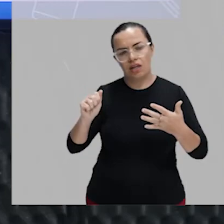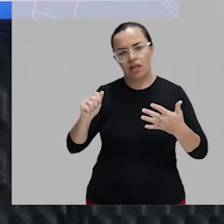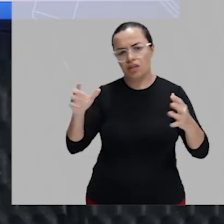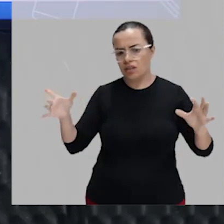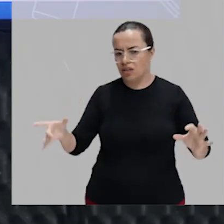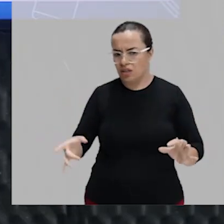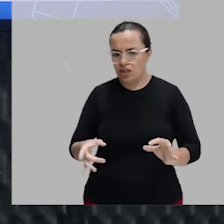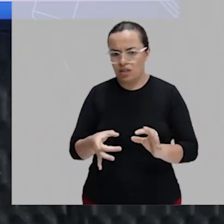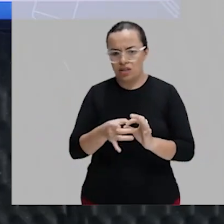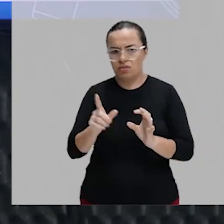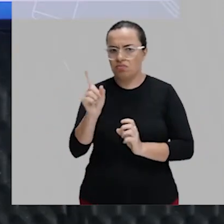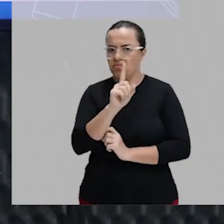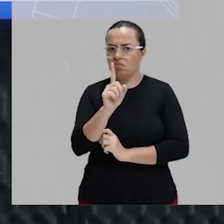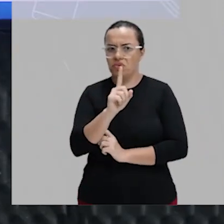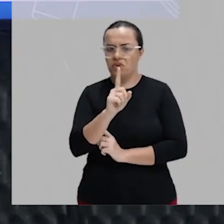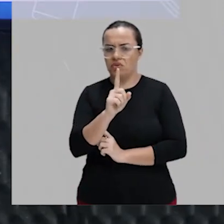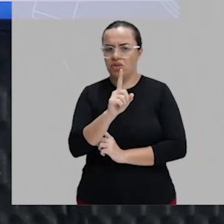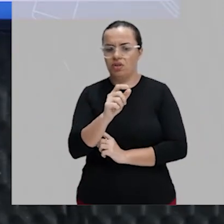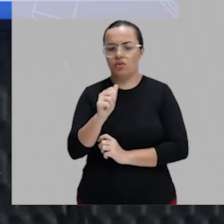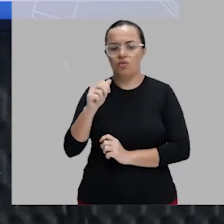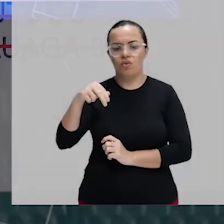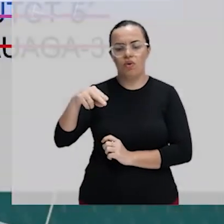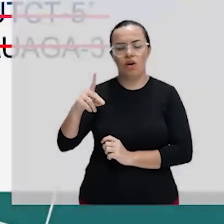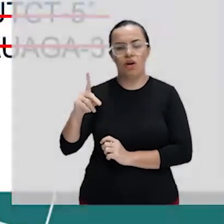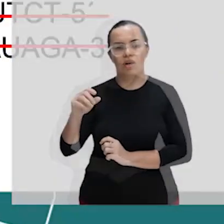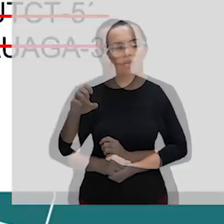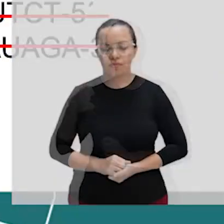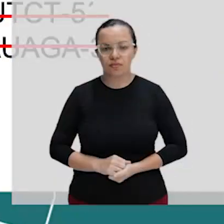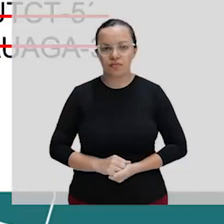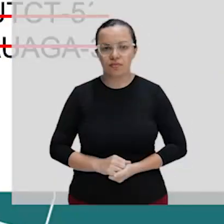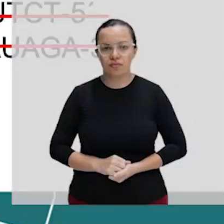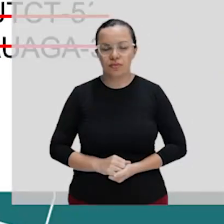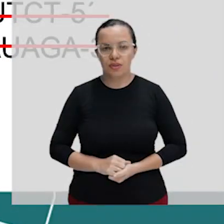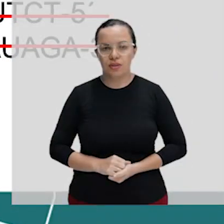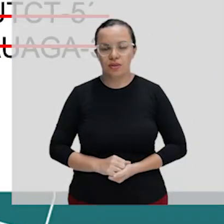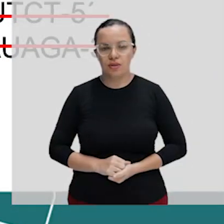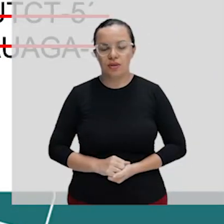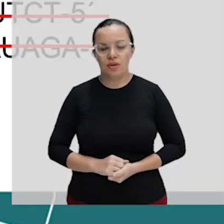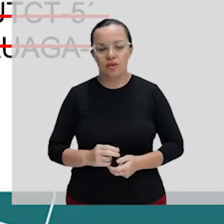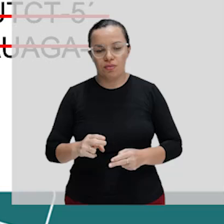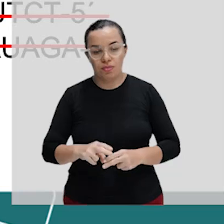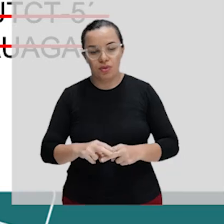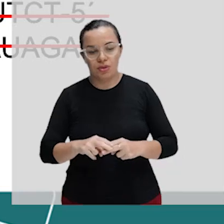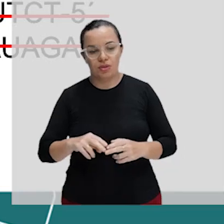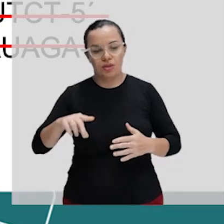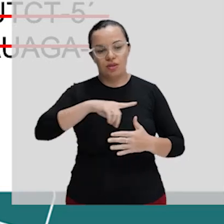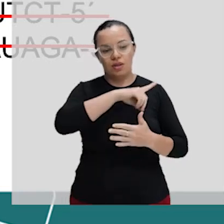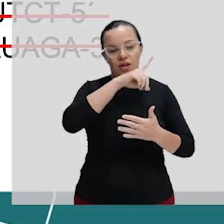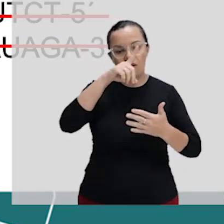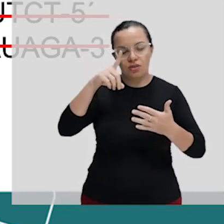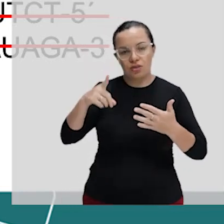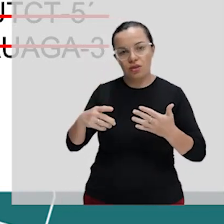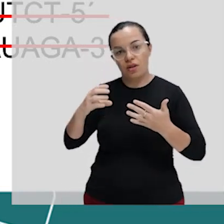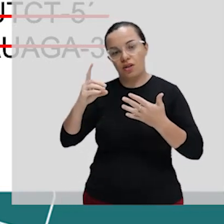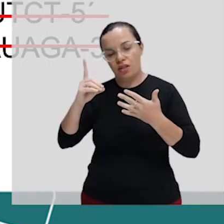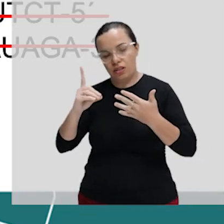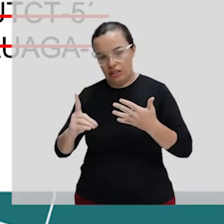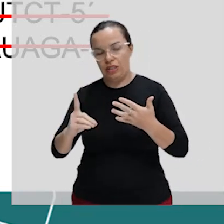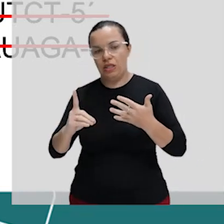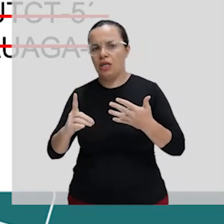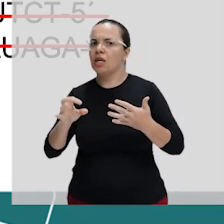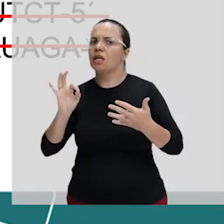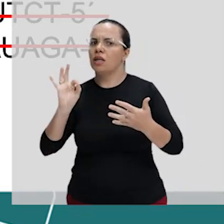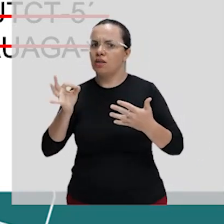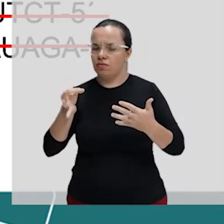adenina só se liga com timina. Então, eu elimino a letra C também. Então, pessoal, a alternativa correta vai ser a letra